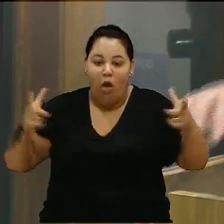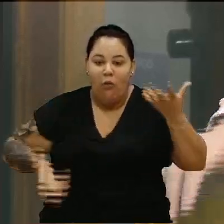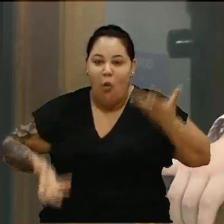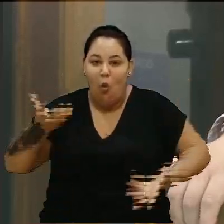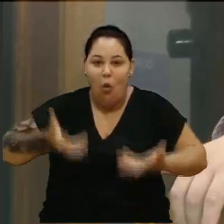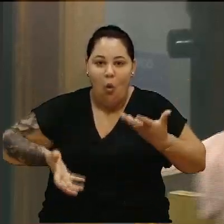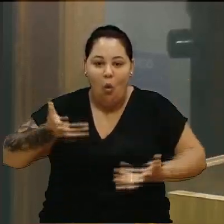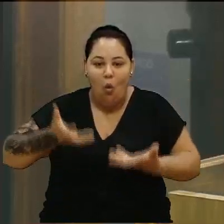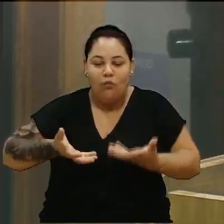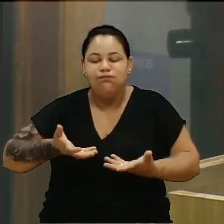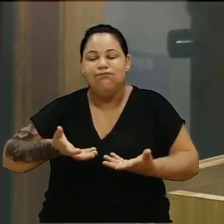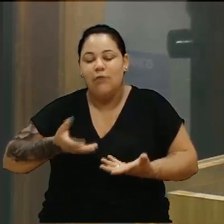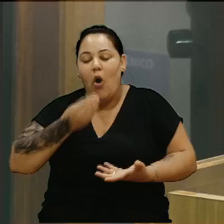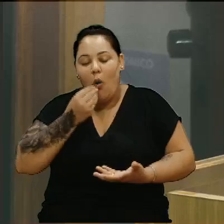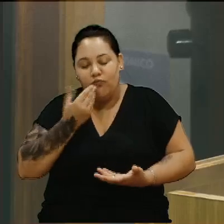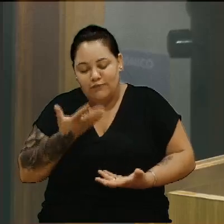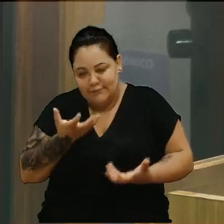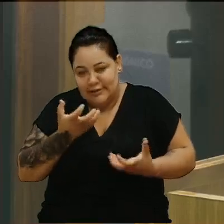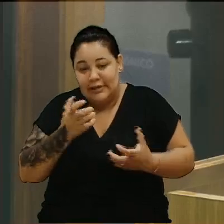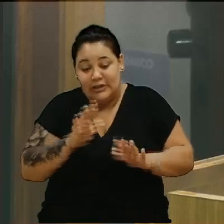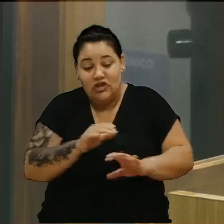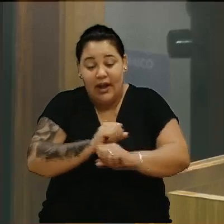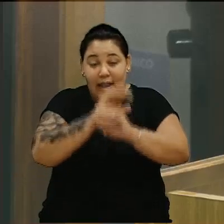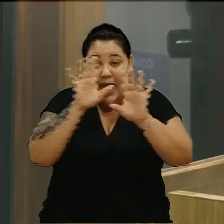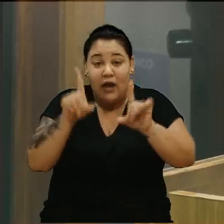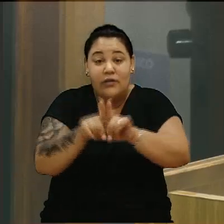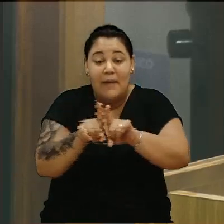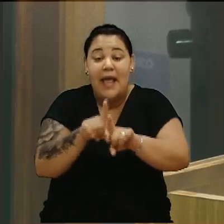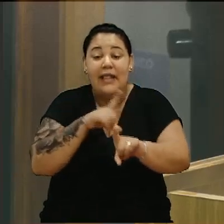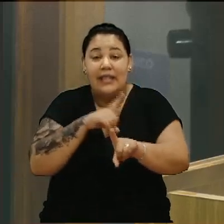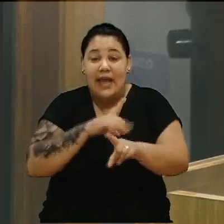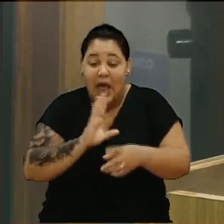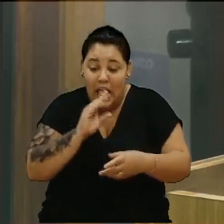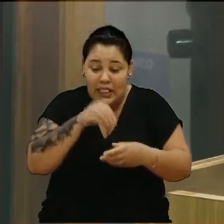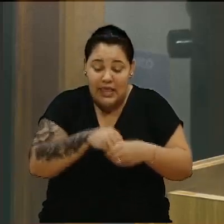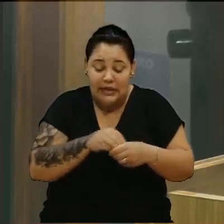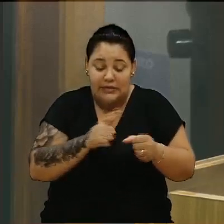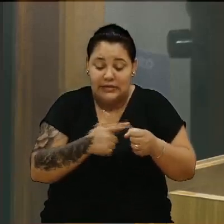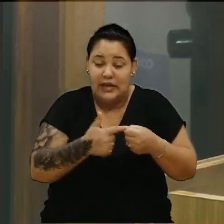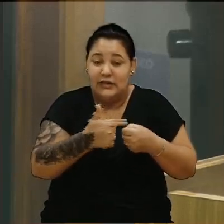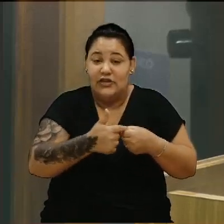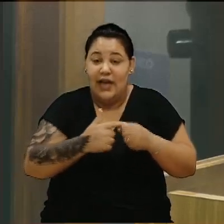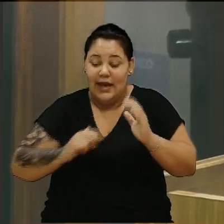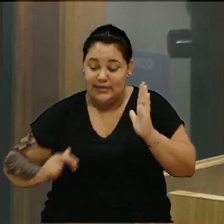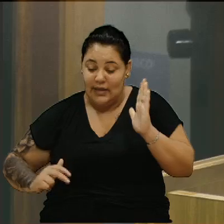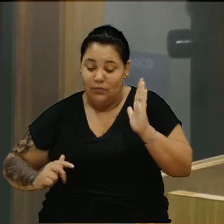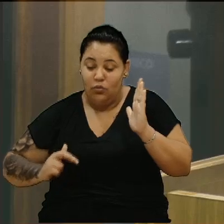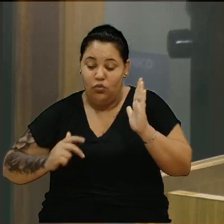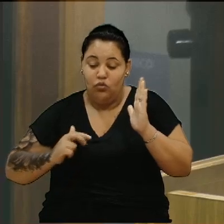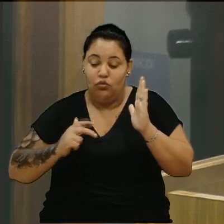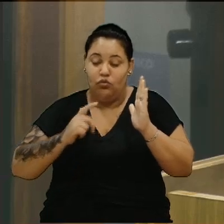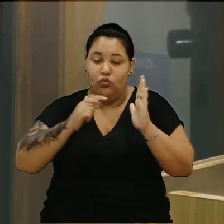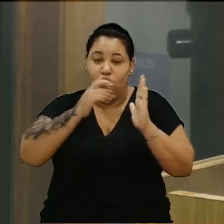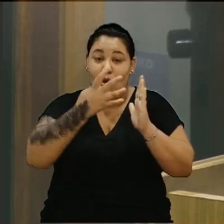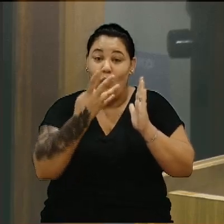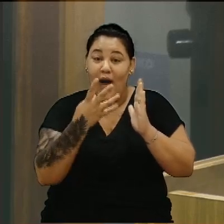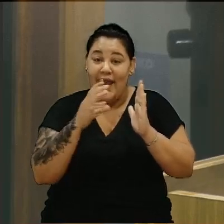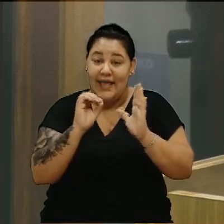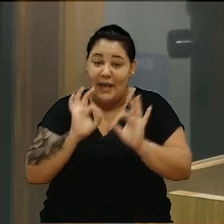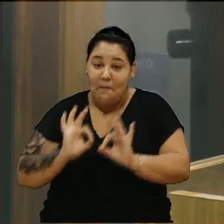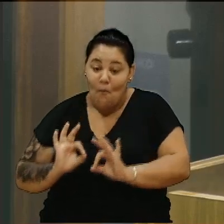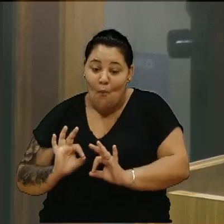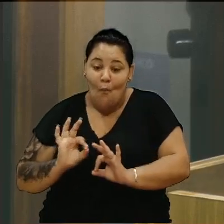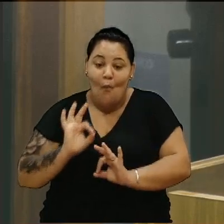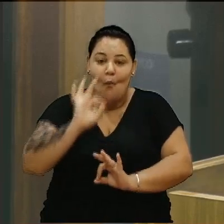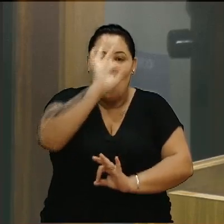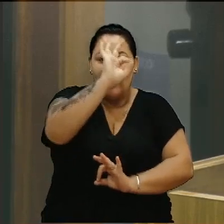claro aqui que nós temos na nossa cidade a escada Magiros, que alcança aí 40 metros. Porém, para que essa escada